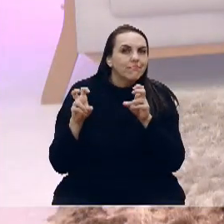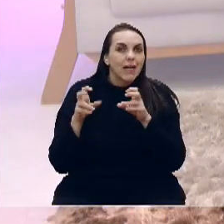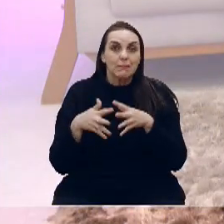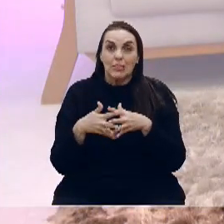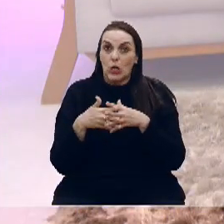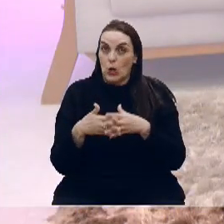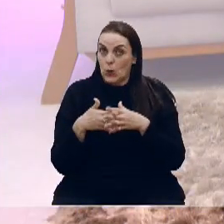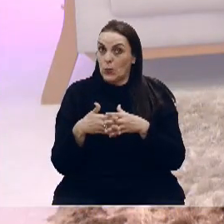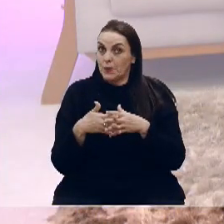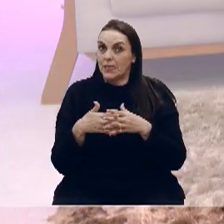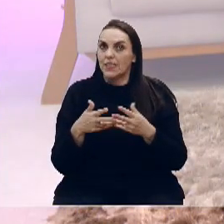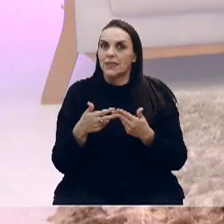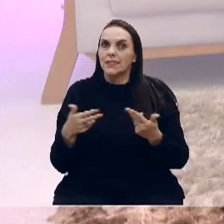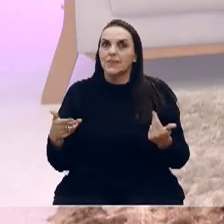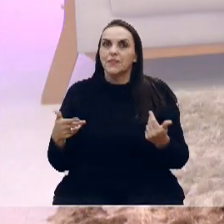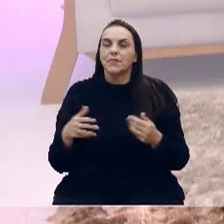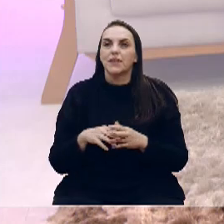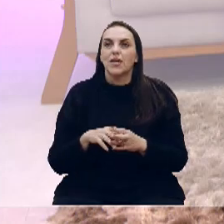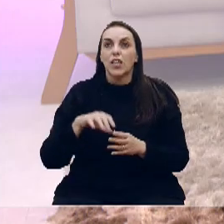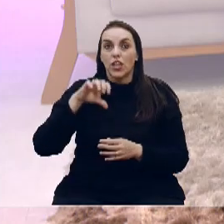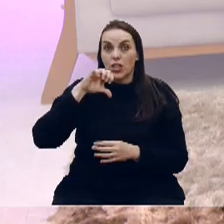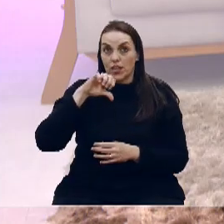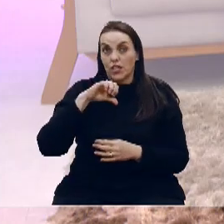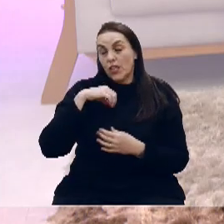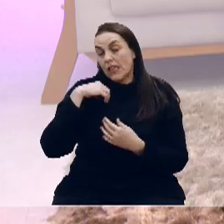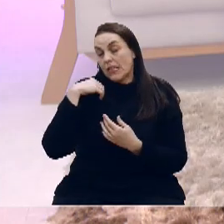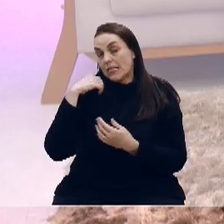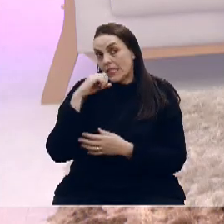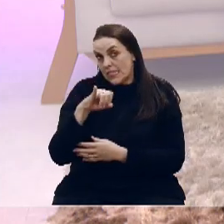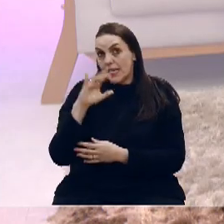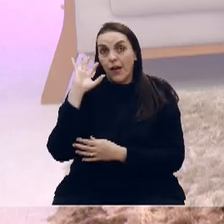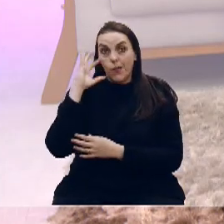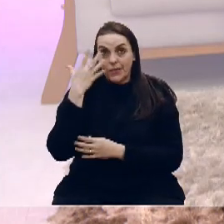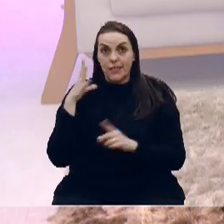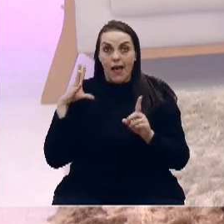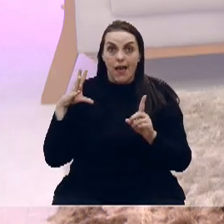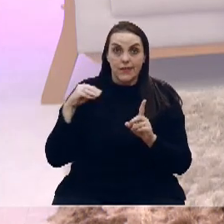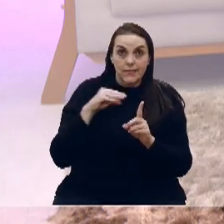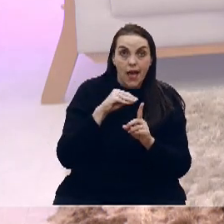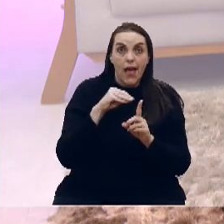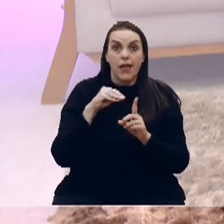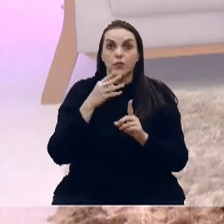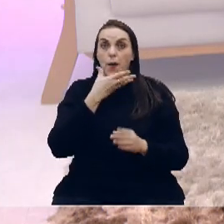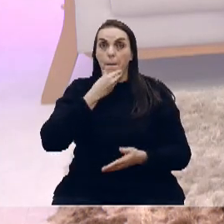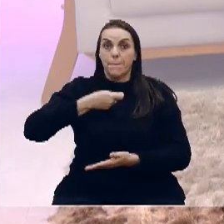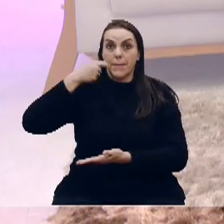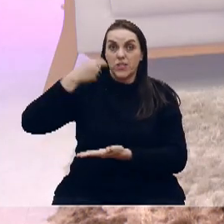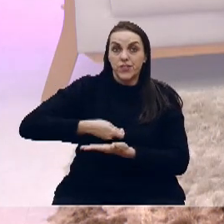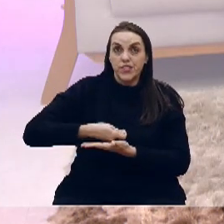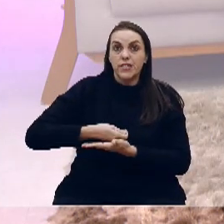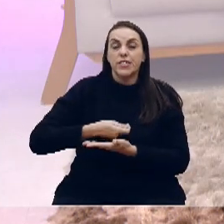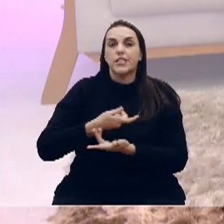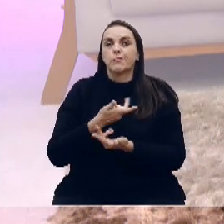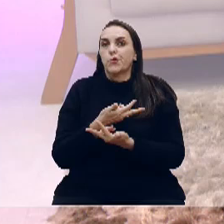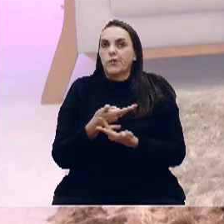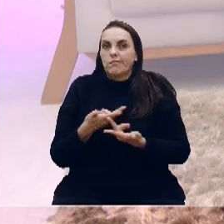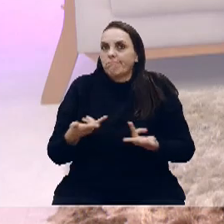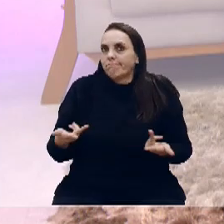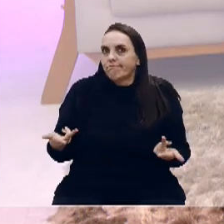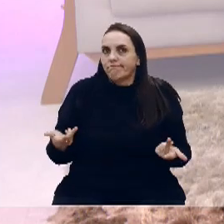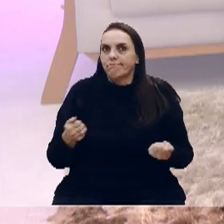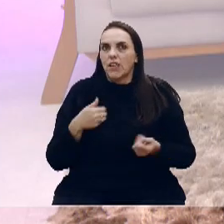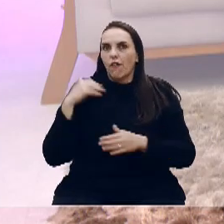complicado, meninas. Vocês notam episódios de assédio ou machismo dentro do ambiente de trabalho de vocês, ou até fora, né? Quando vocês lidam